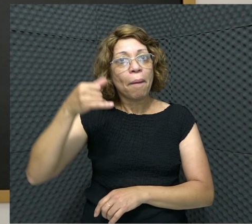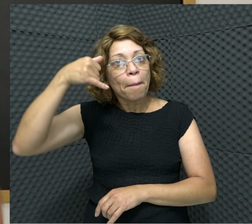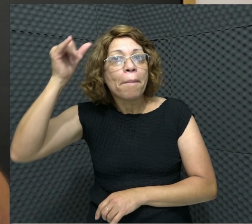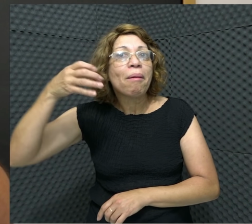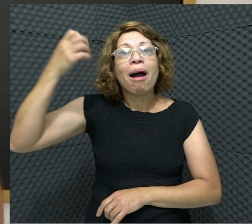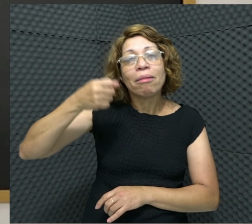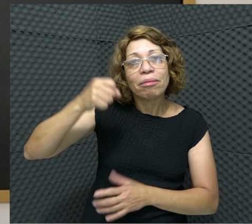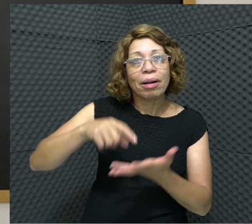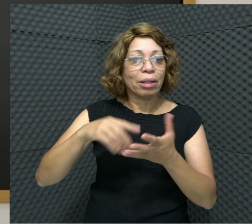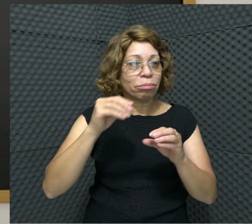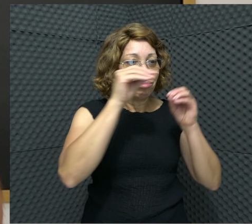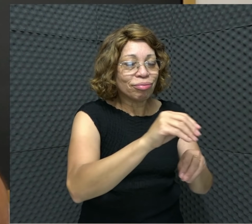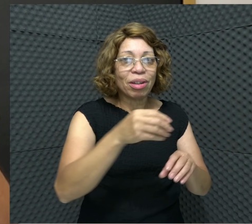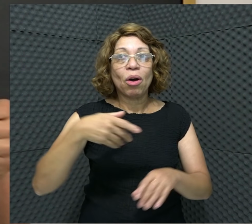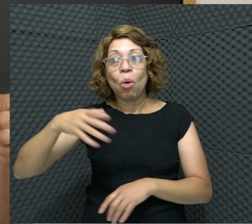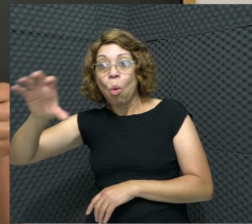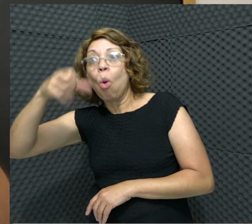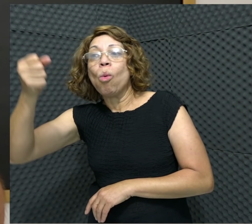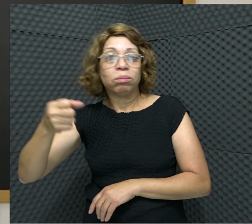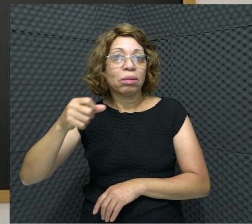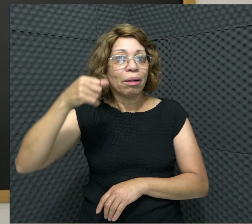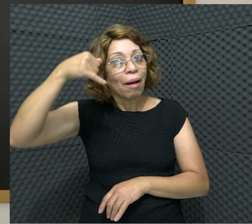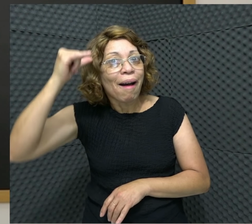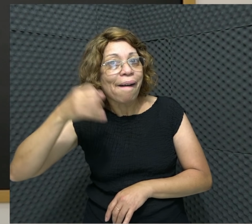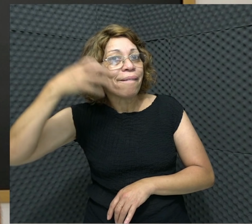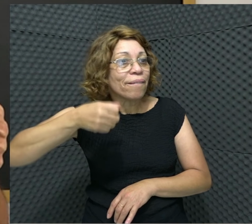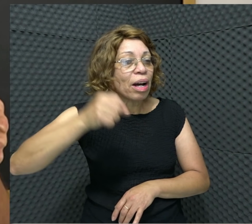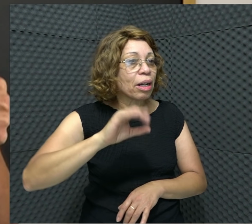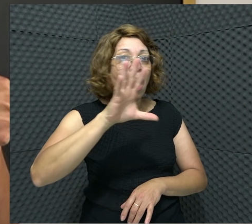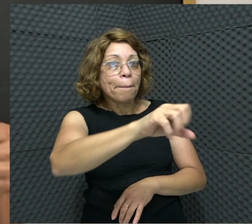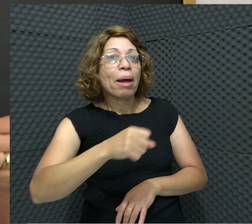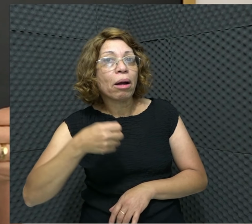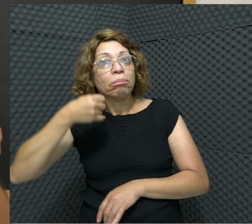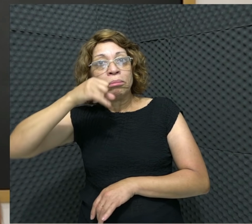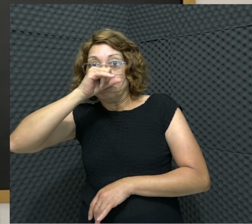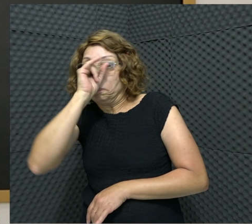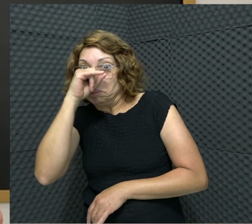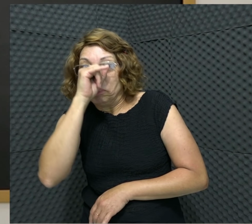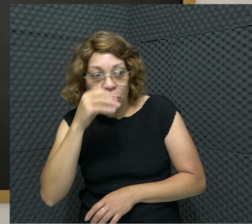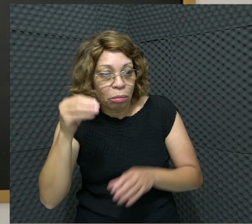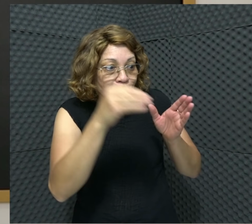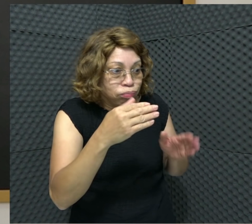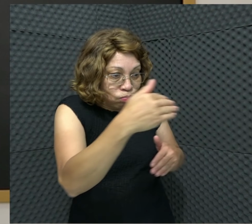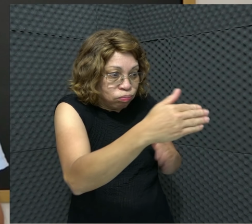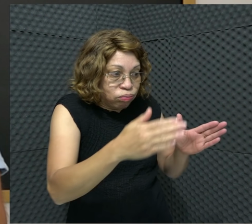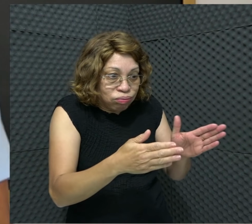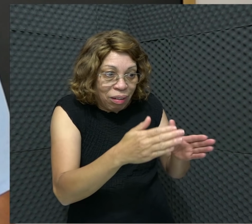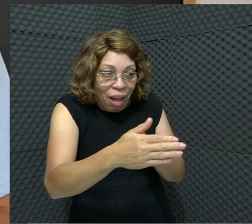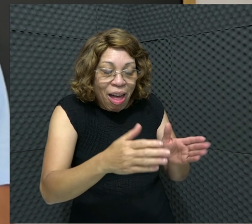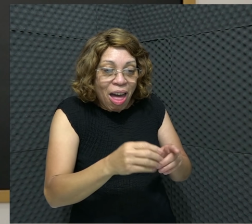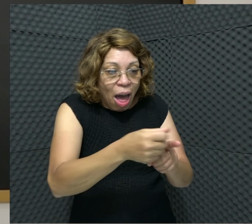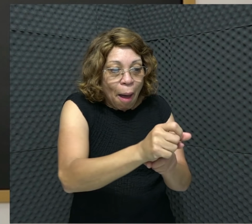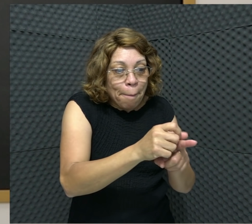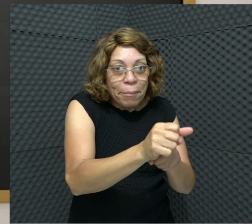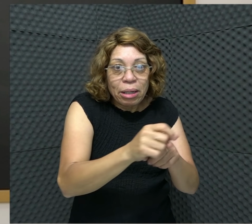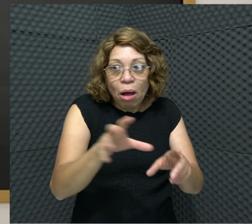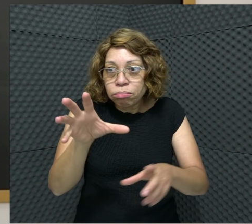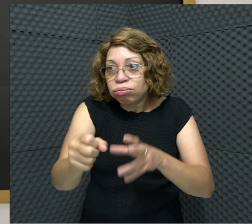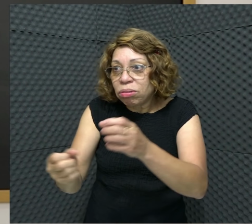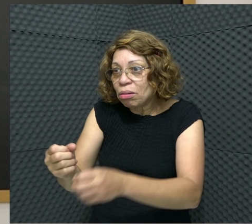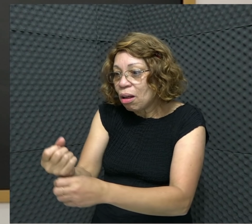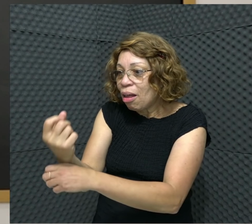uma vaca, coloca aqui dentro, pega outra vaca, coloca aqui dentro, pega um porco, coloca aqui dentro, né? Milho, vamos fazer uma colheita